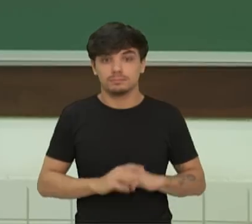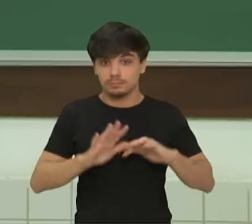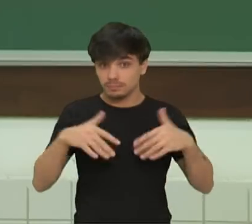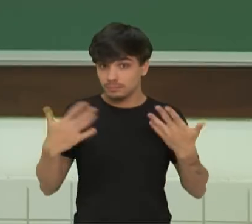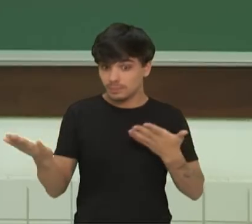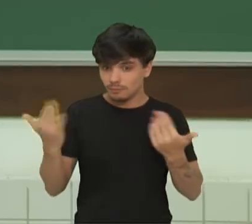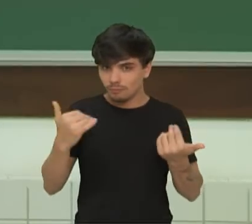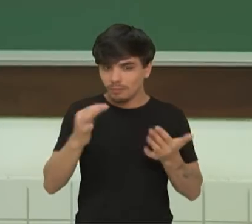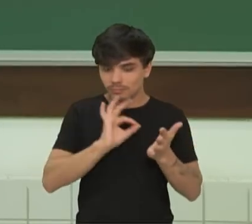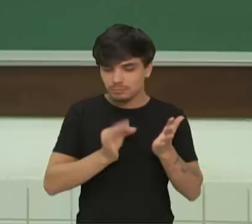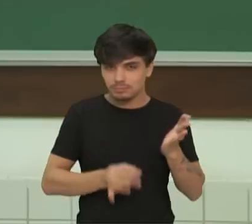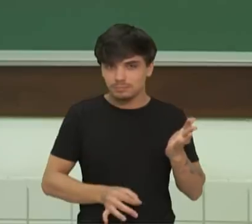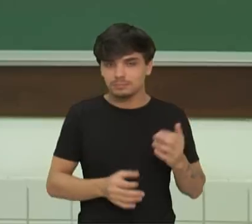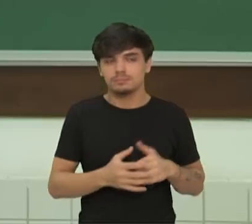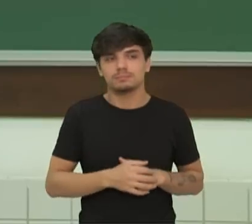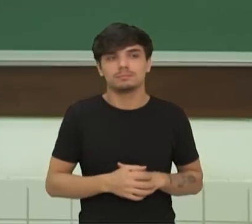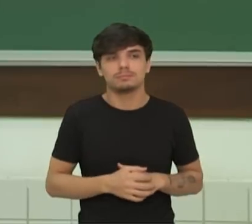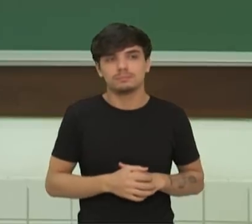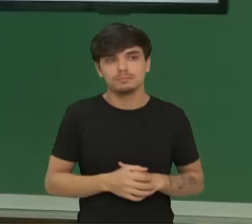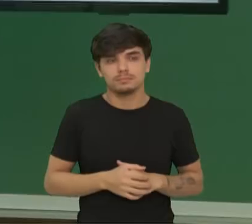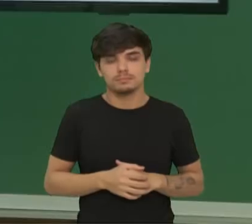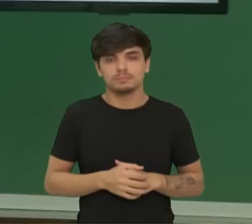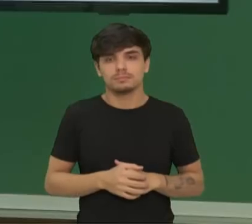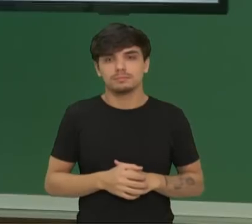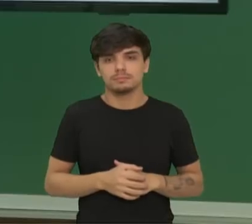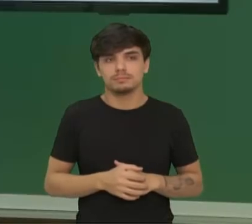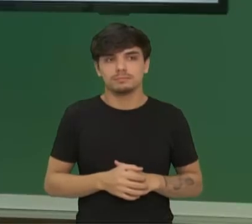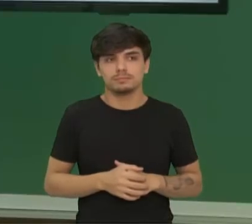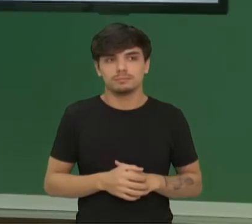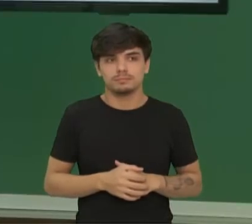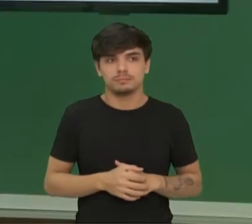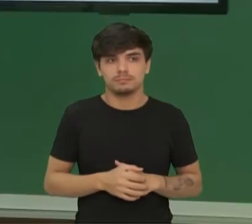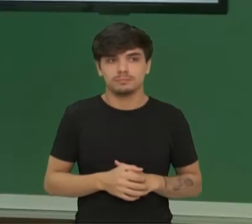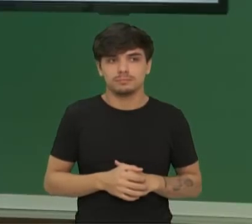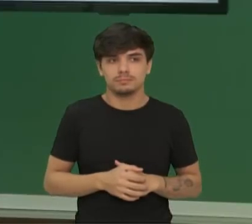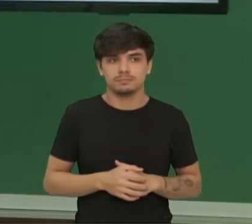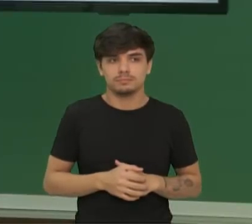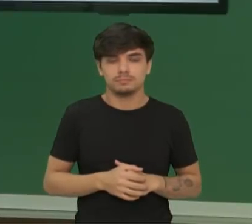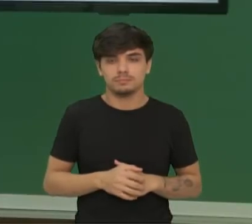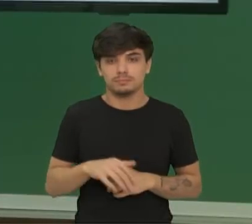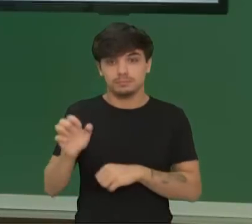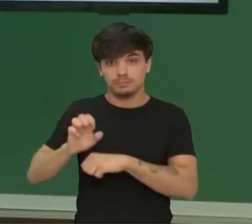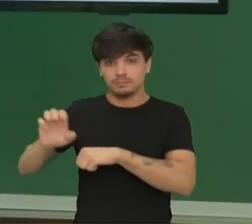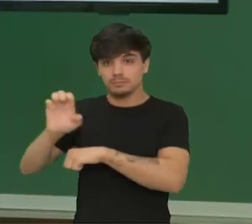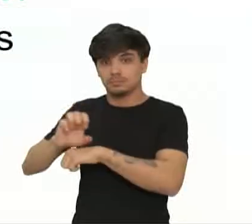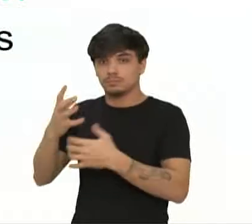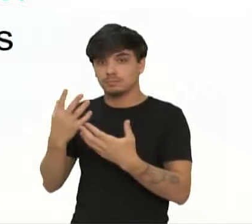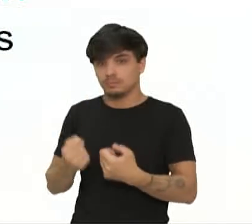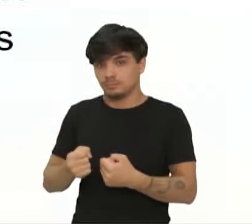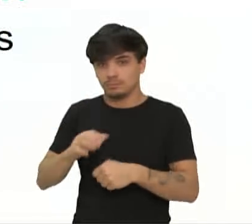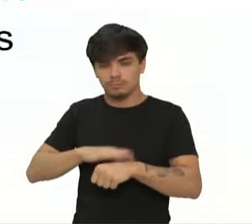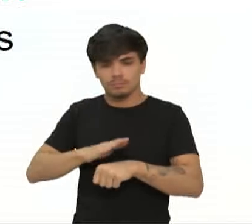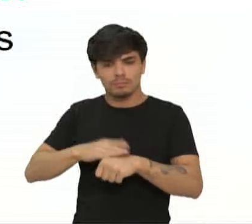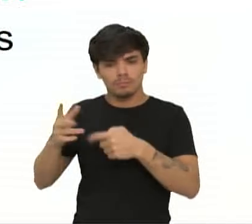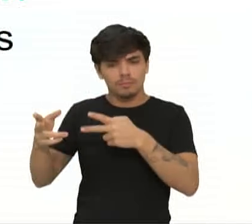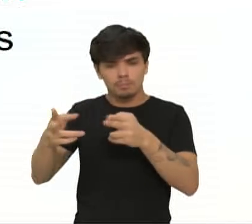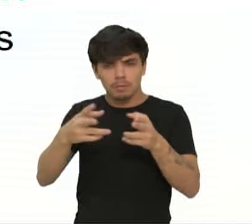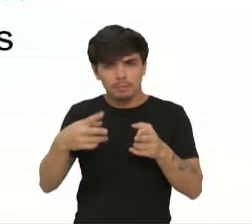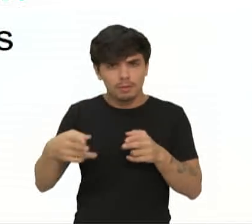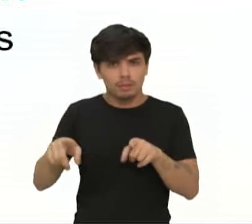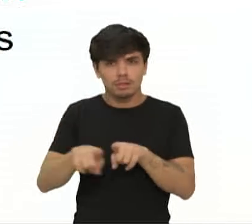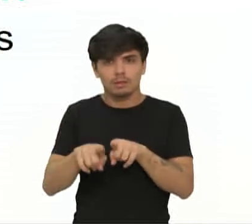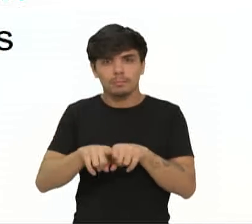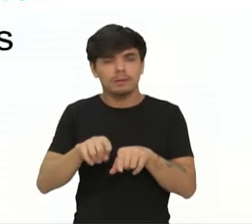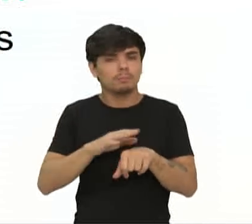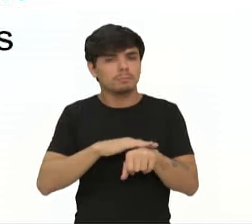Vamos lá? Vamos para a correção? No A, os estados não adotavam ao mesmo tempo, nem no mesmo